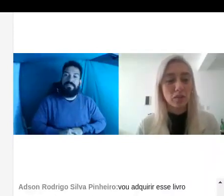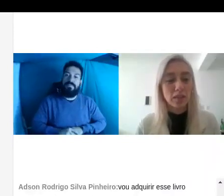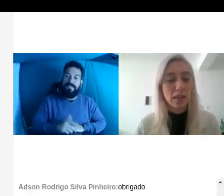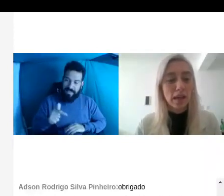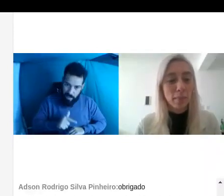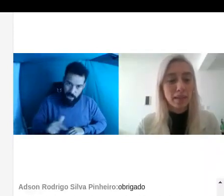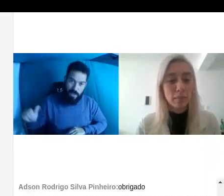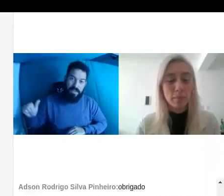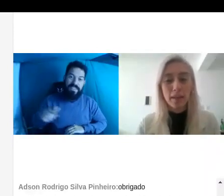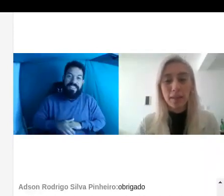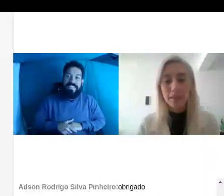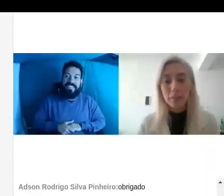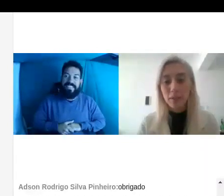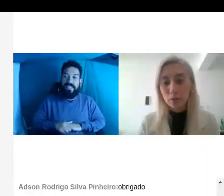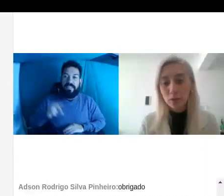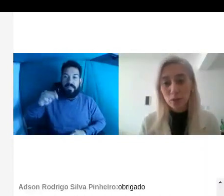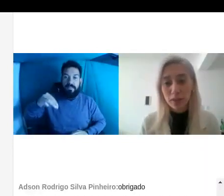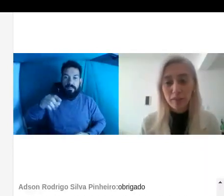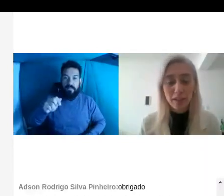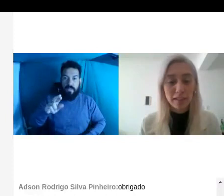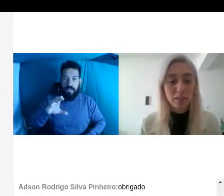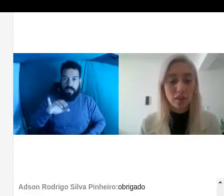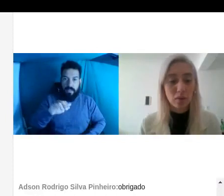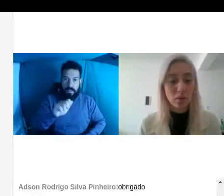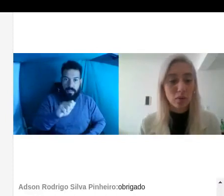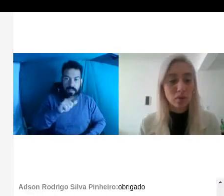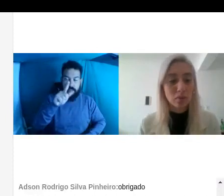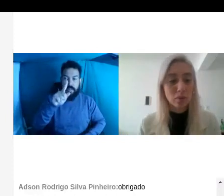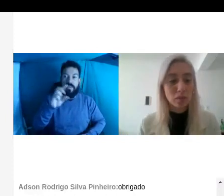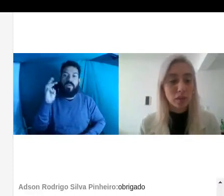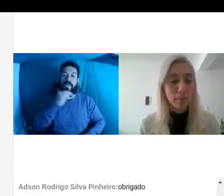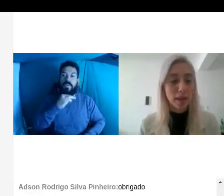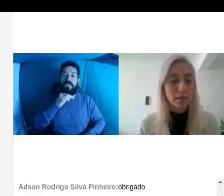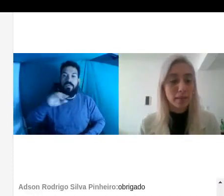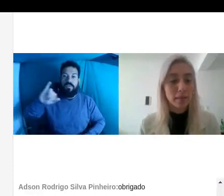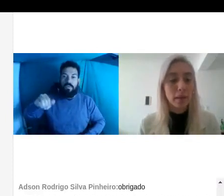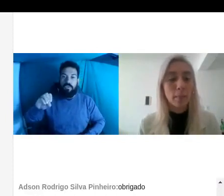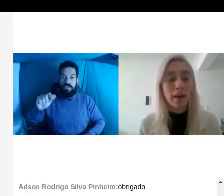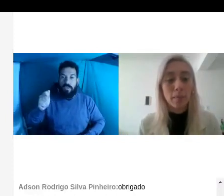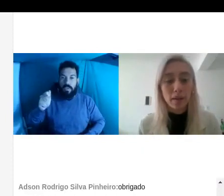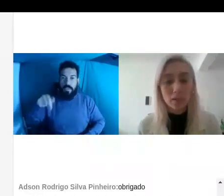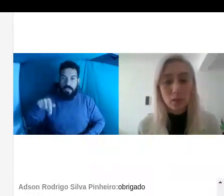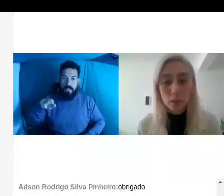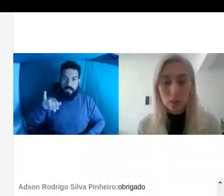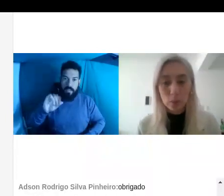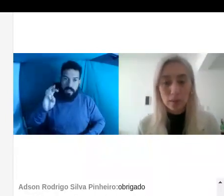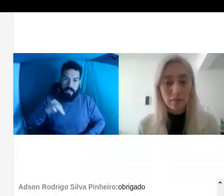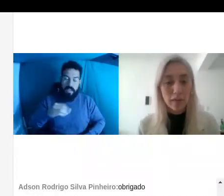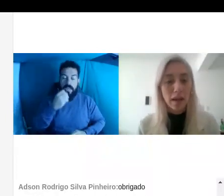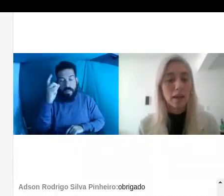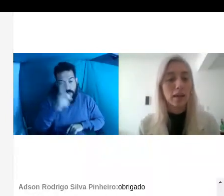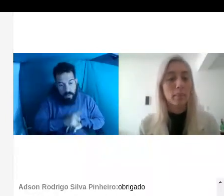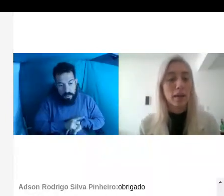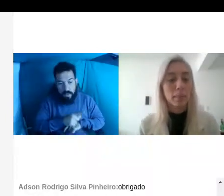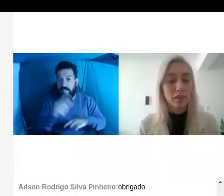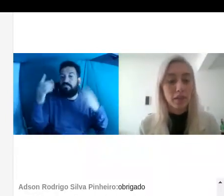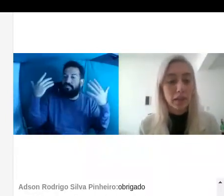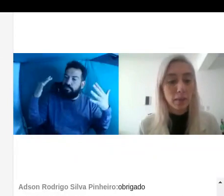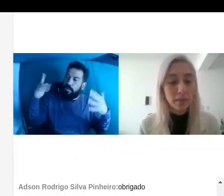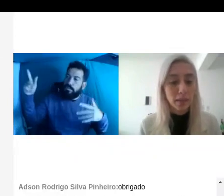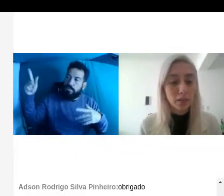Então, a Márcia Bamberg, também do Museu Joaquim Felizardo, está conosco. Bom dia, Márcia. Parabenizou a tua fala.